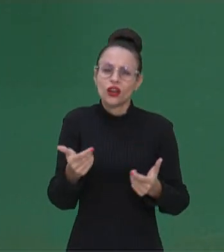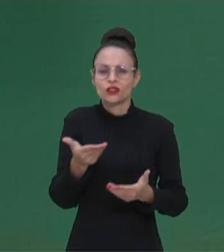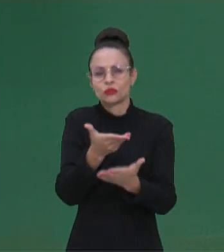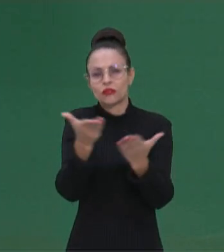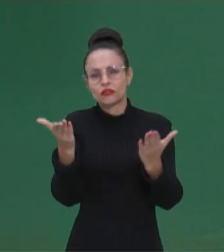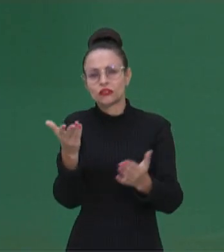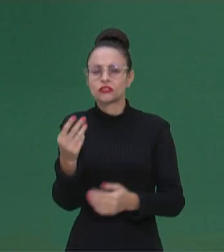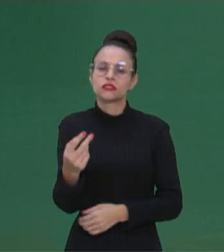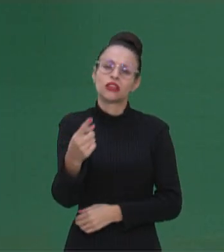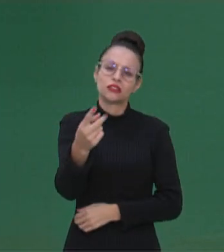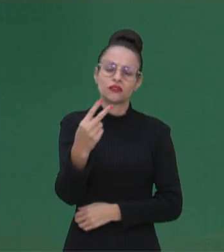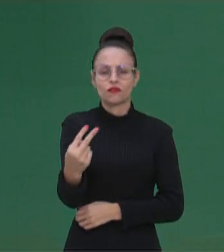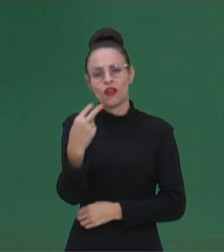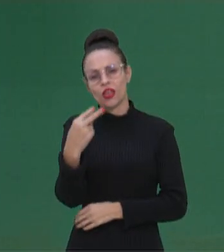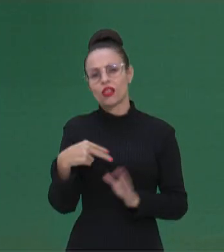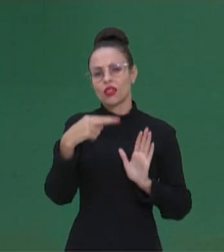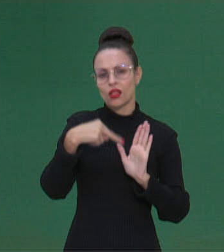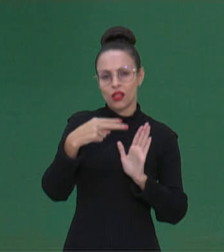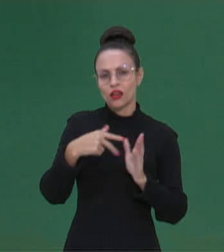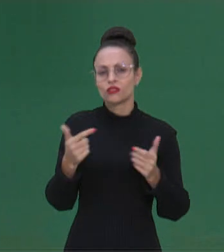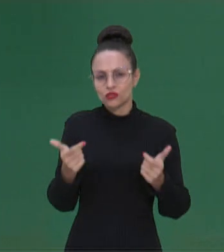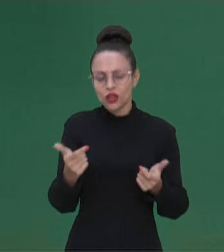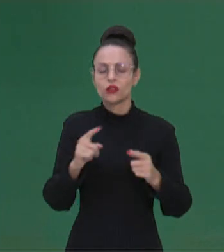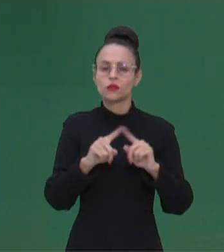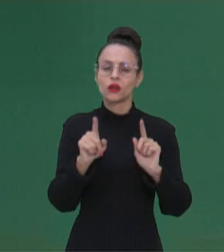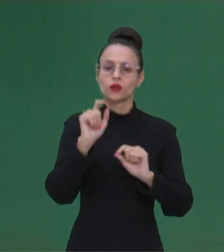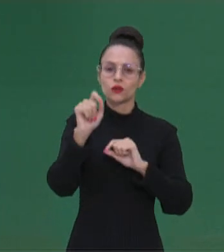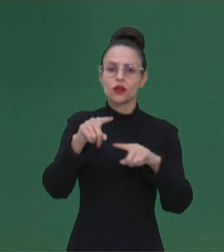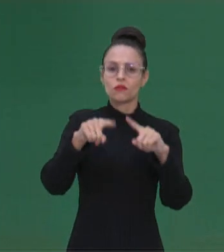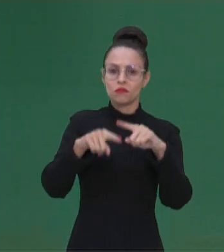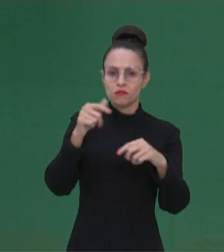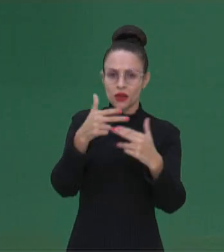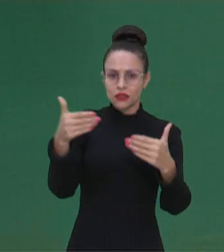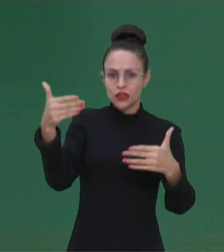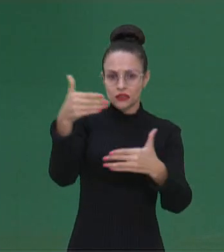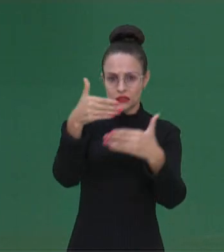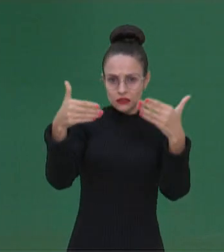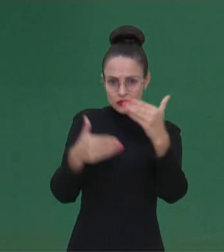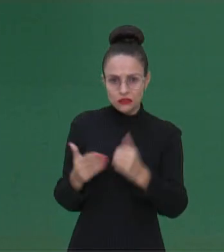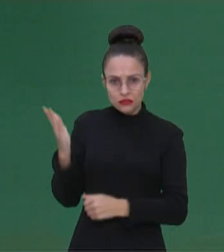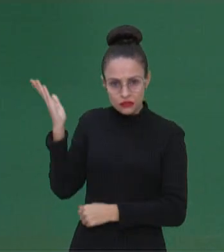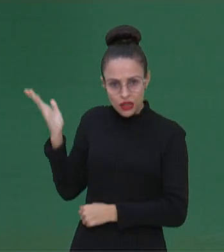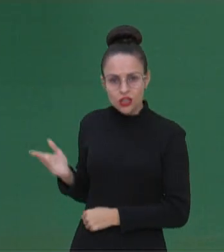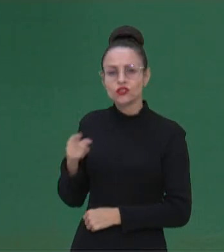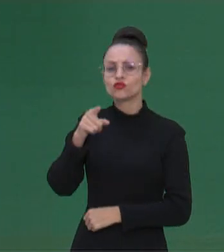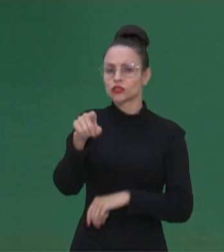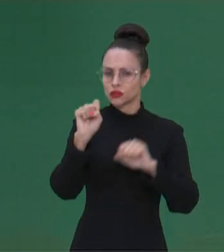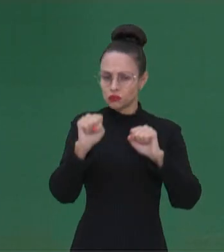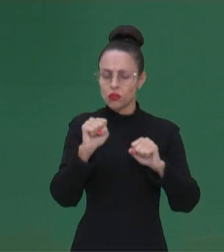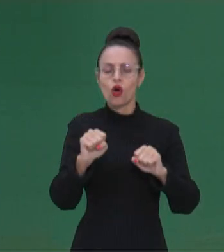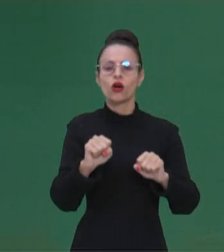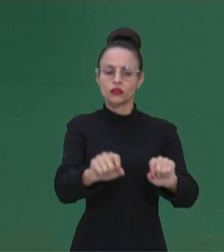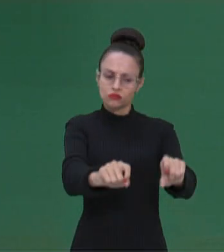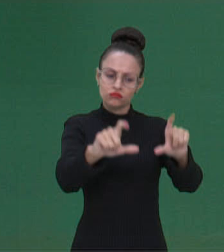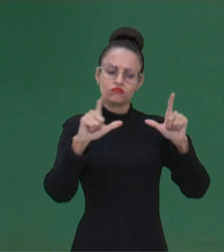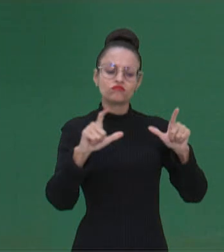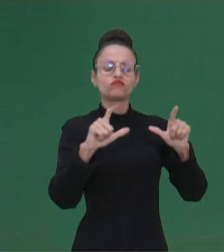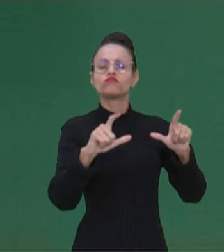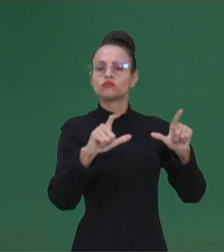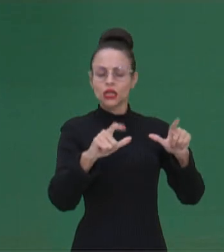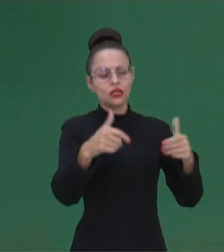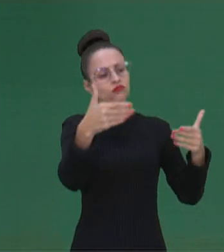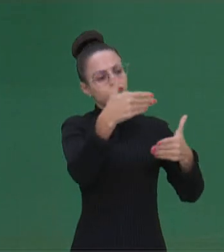vocês ficarem ouvindo, certo? O material, ele tá lá para consulta de vocês, né? É bem importante que